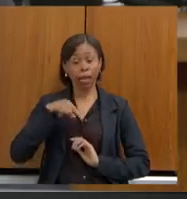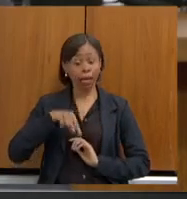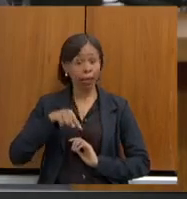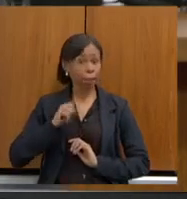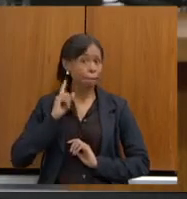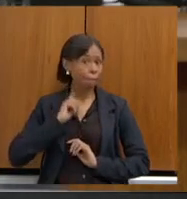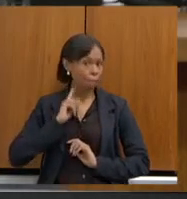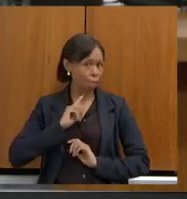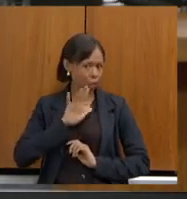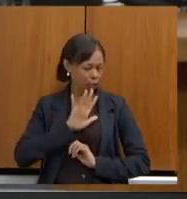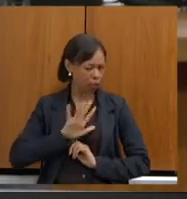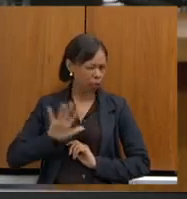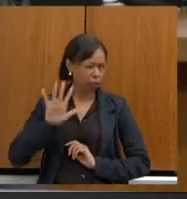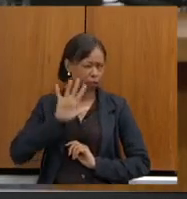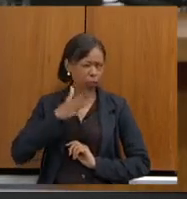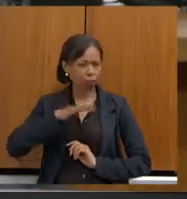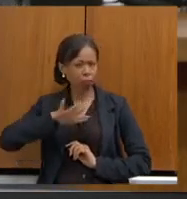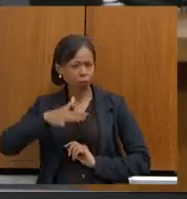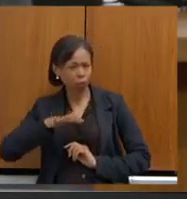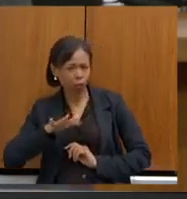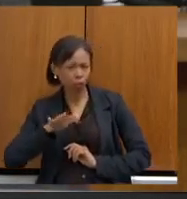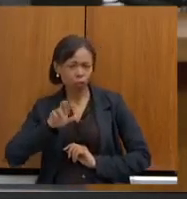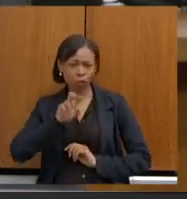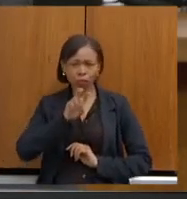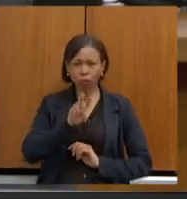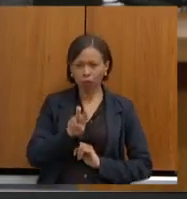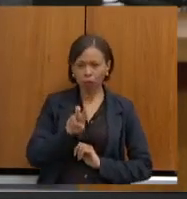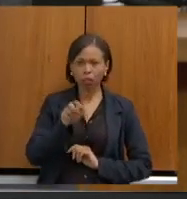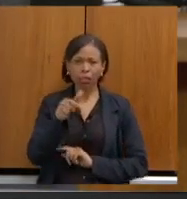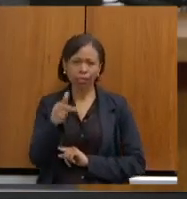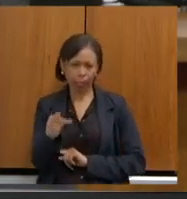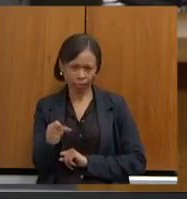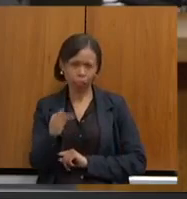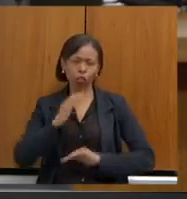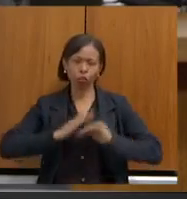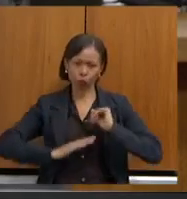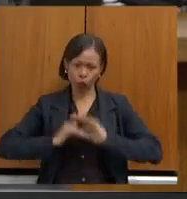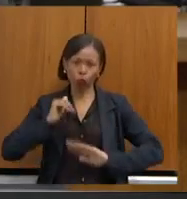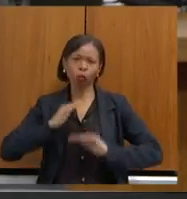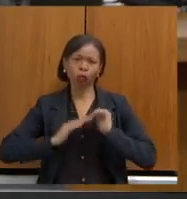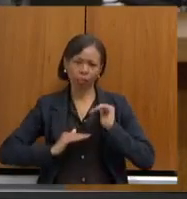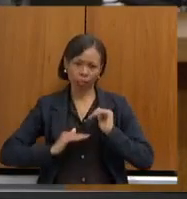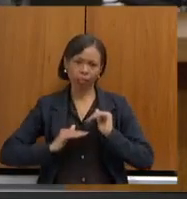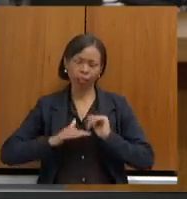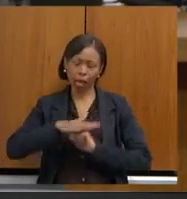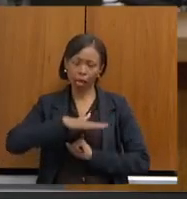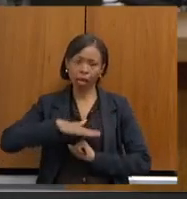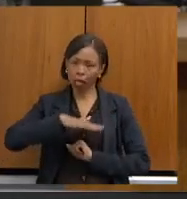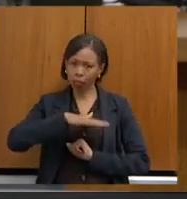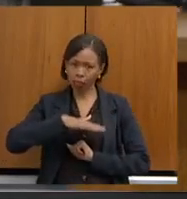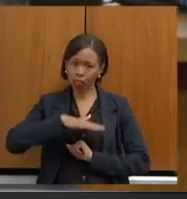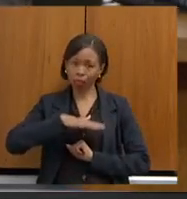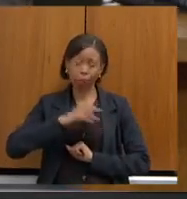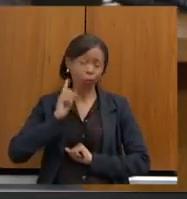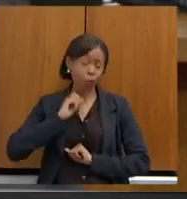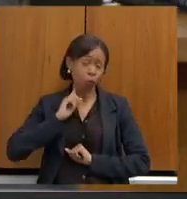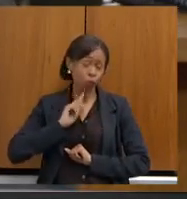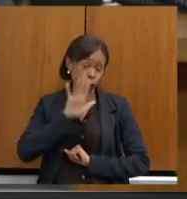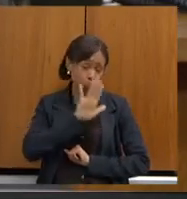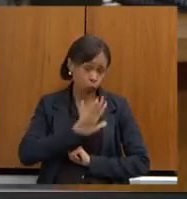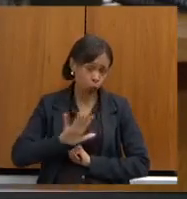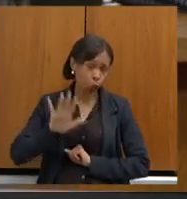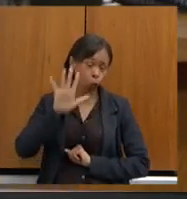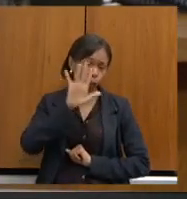é Salvo engano 57 profissionais para todo o estado de Minas Gerais